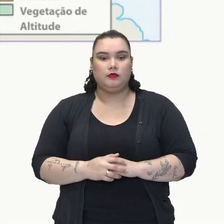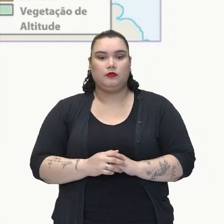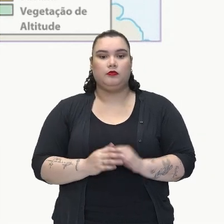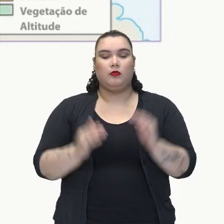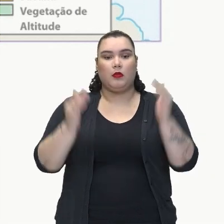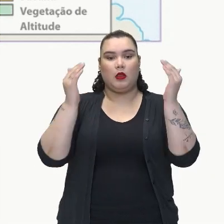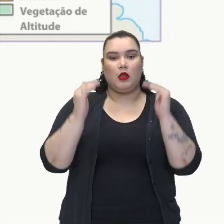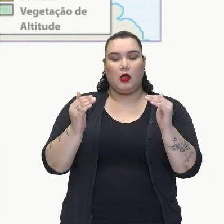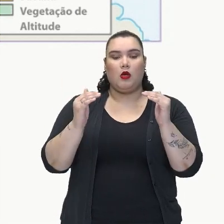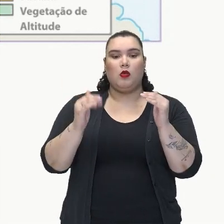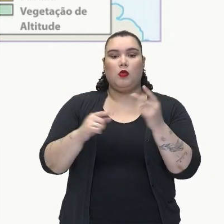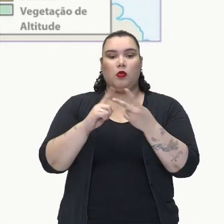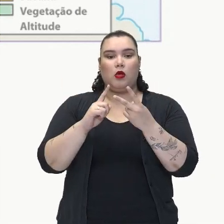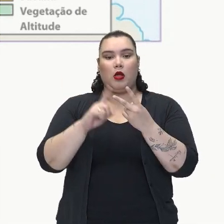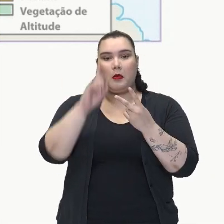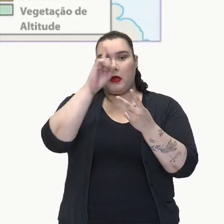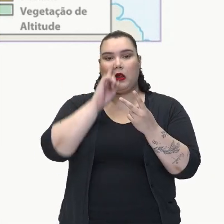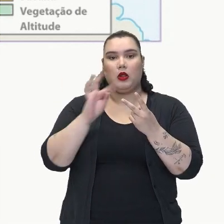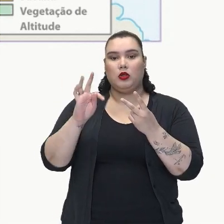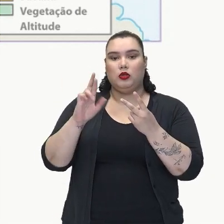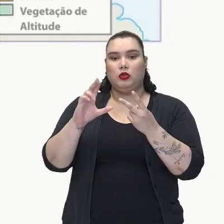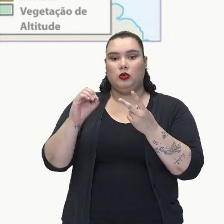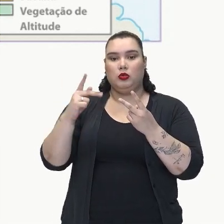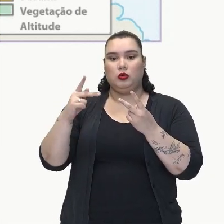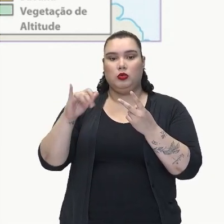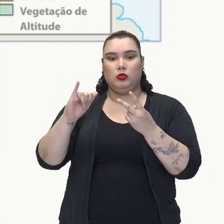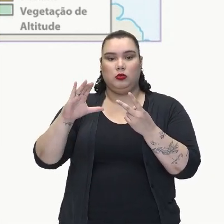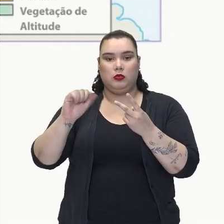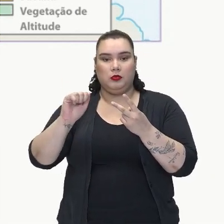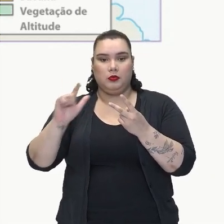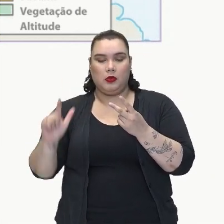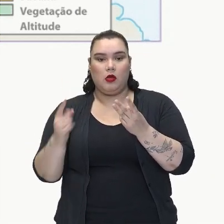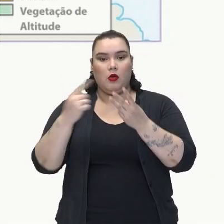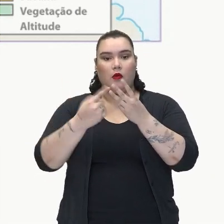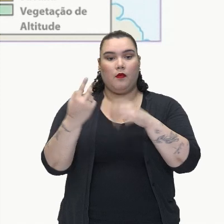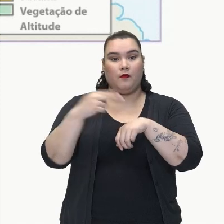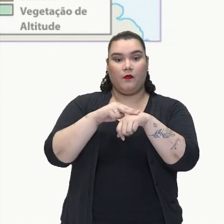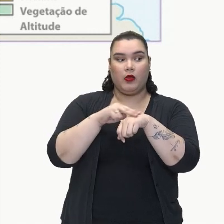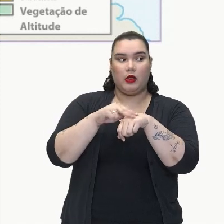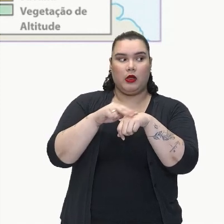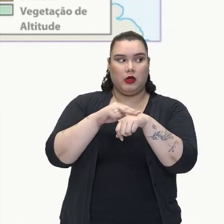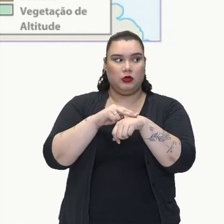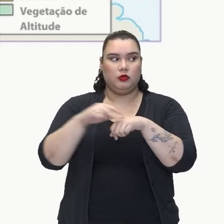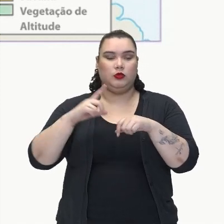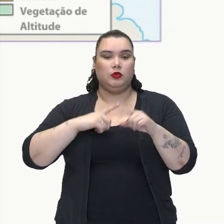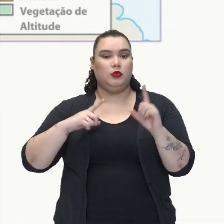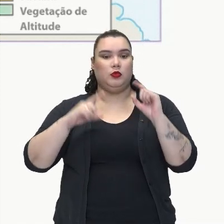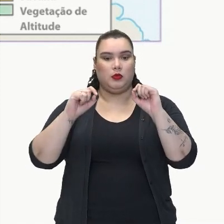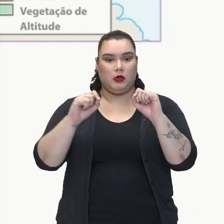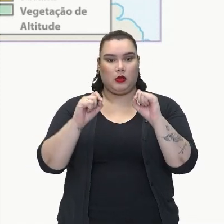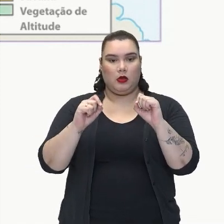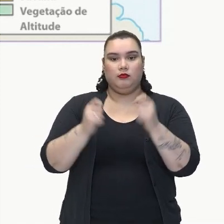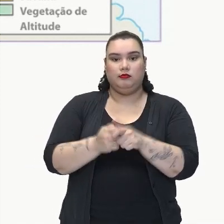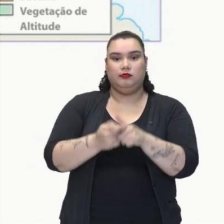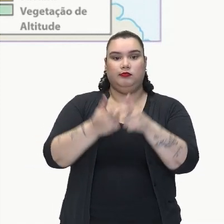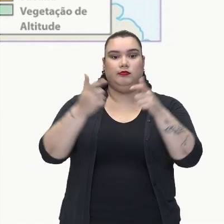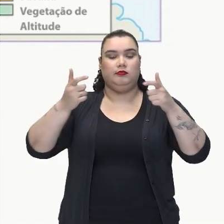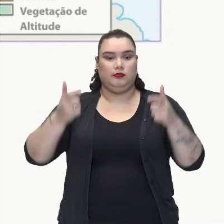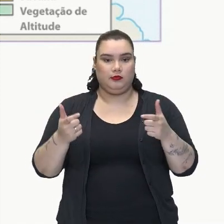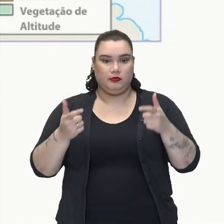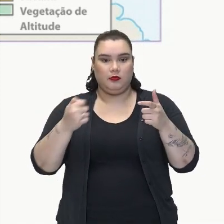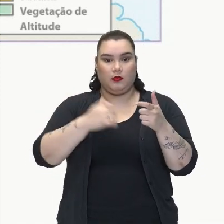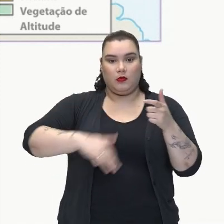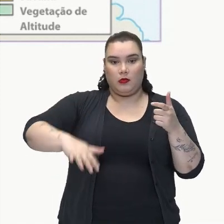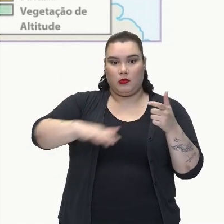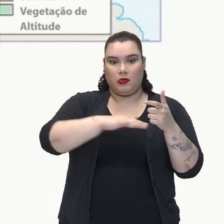clima tropical, e aqui nas partes verdes, que aqui nós temos uma grande, inclusive expressiva, nós